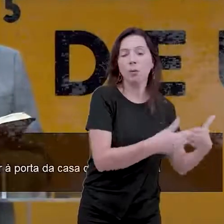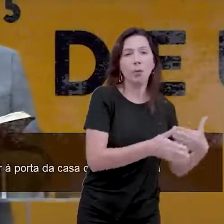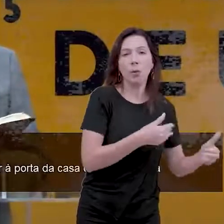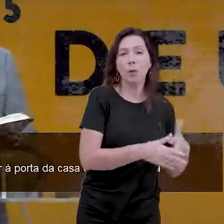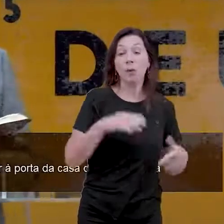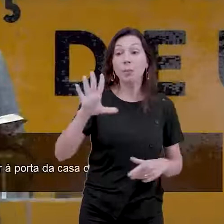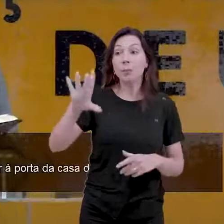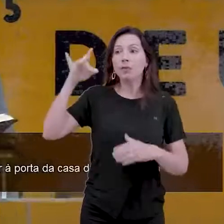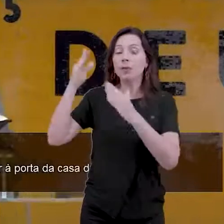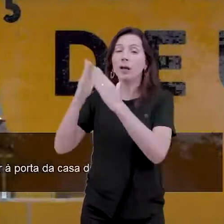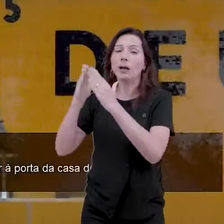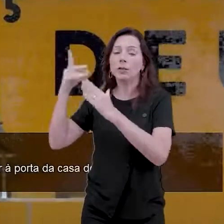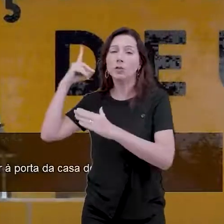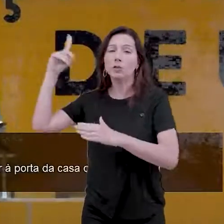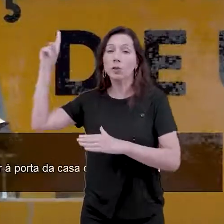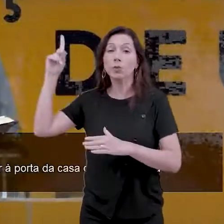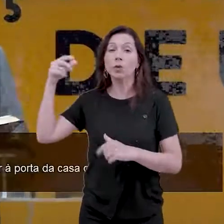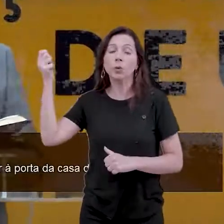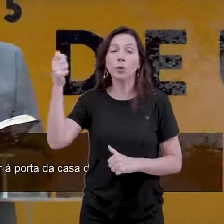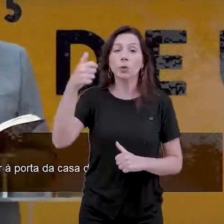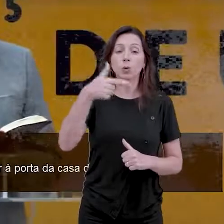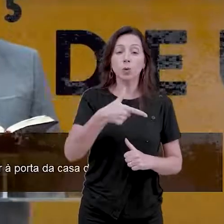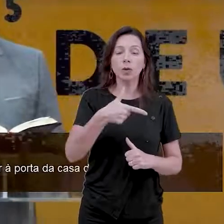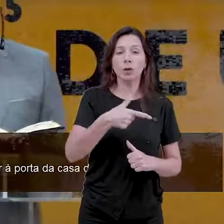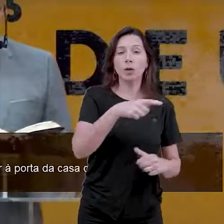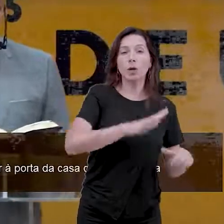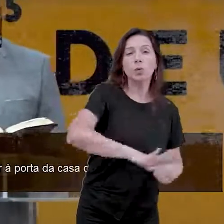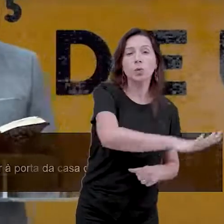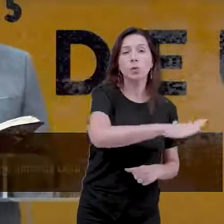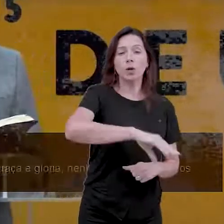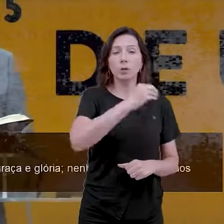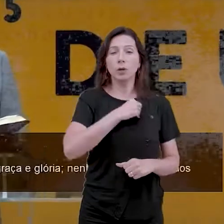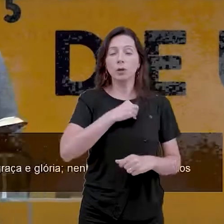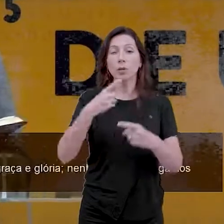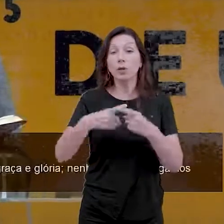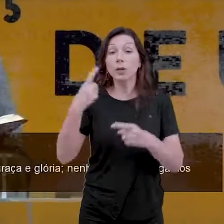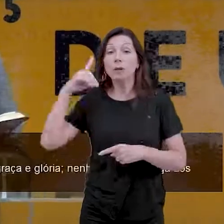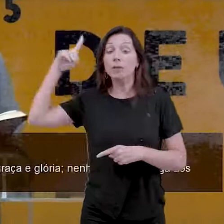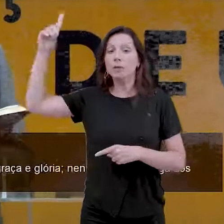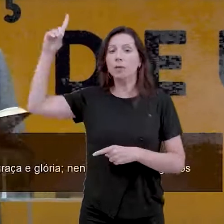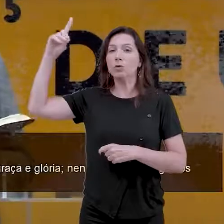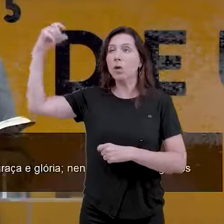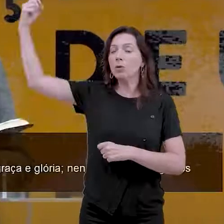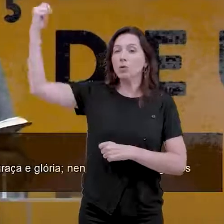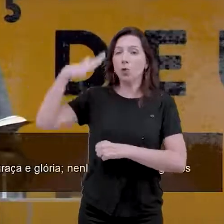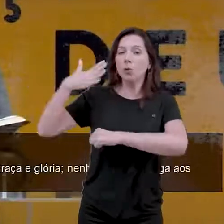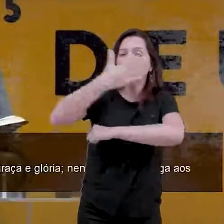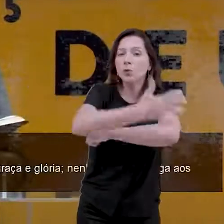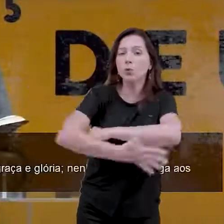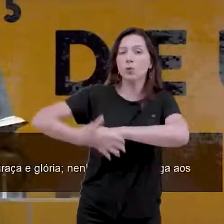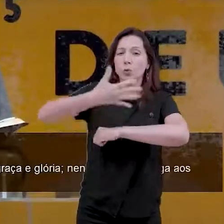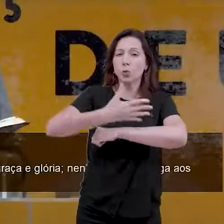a permanecer nas tendas da perversidade. Porque o Senhor Deus é sol e escudo, o Senhor dá graça e